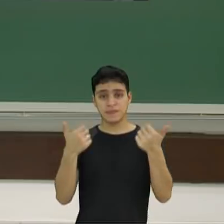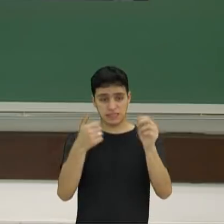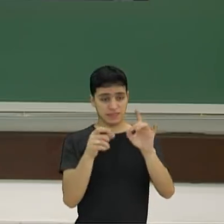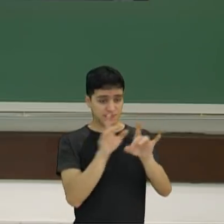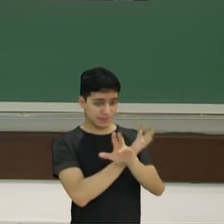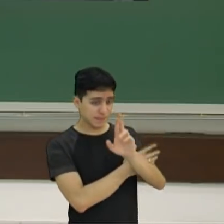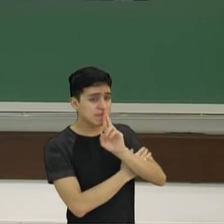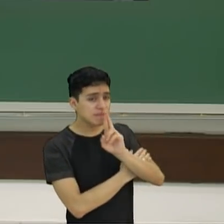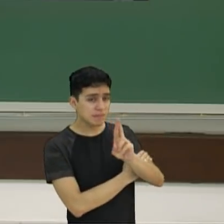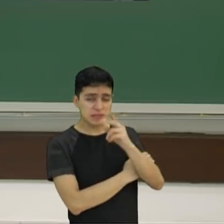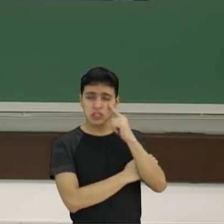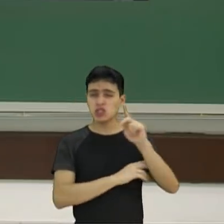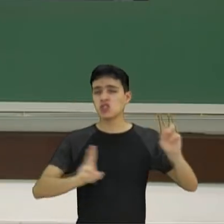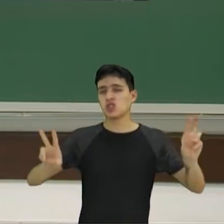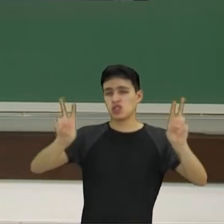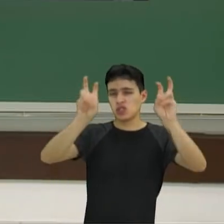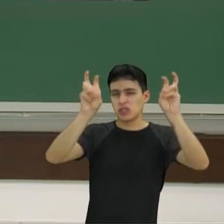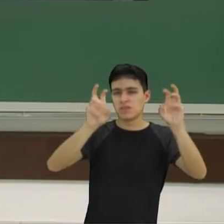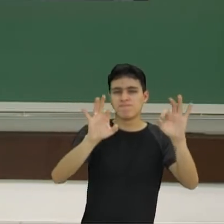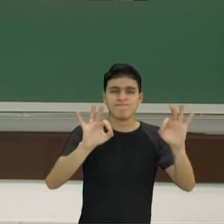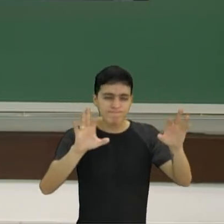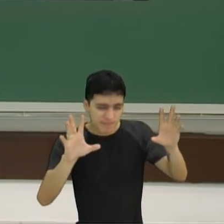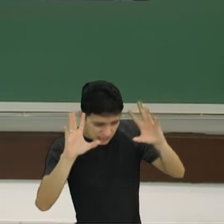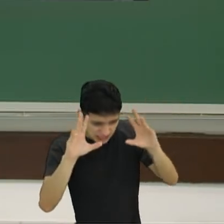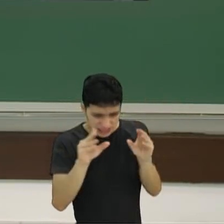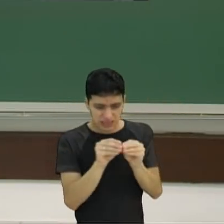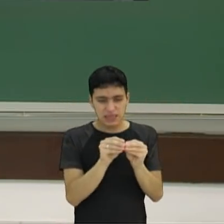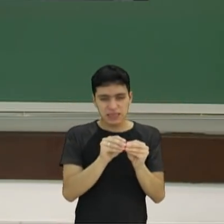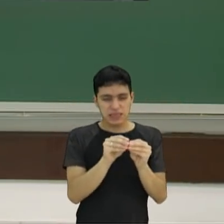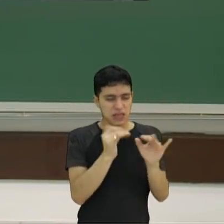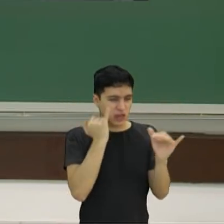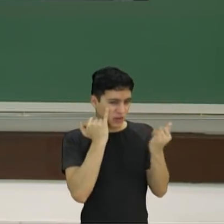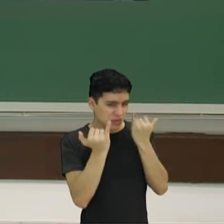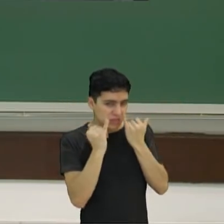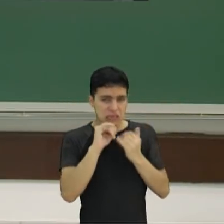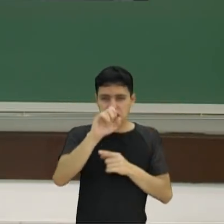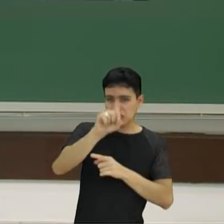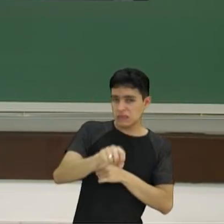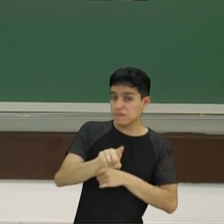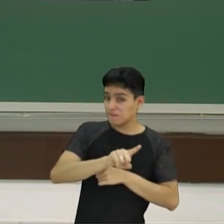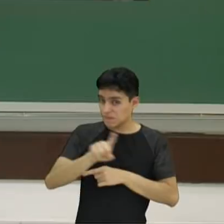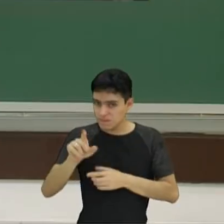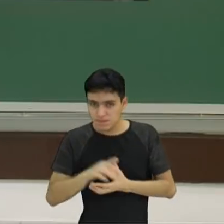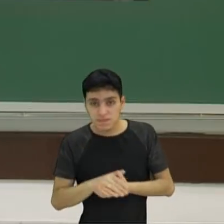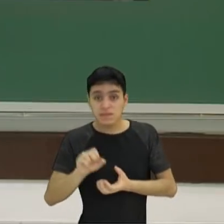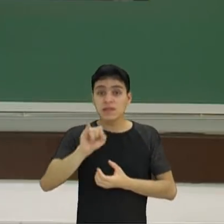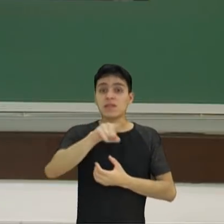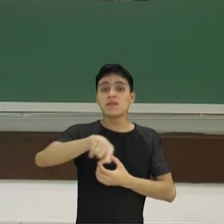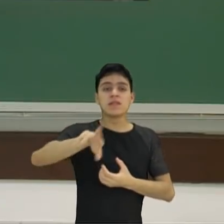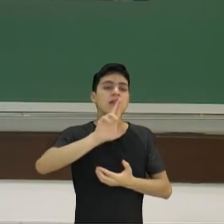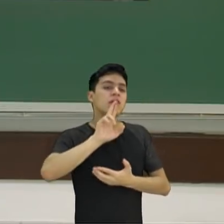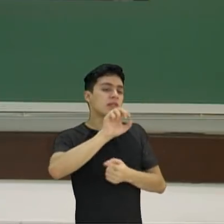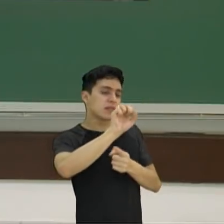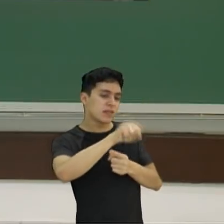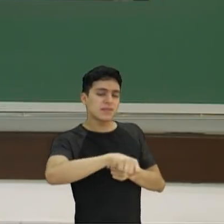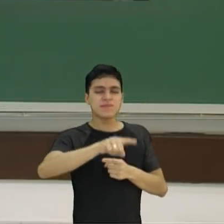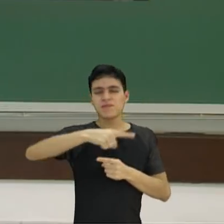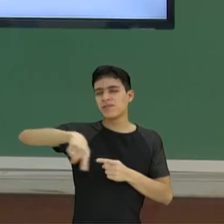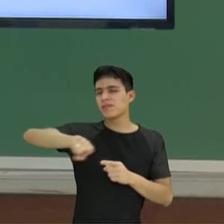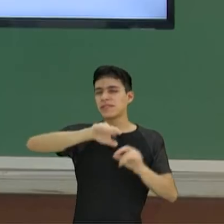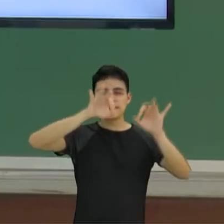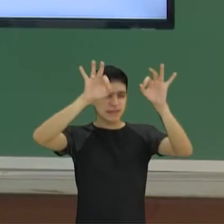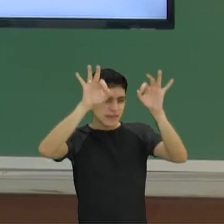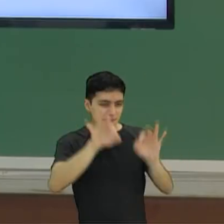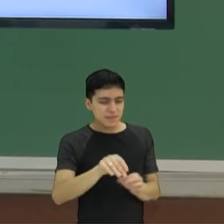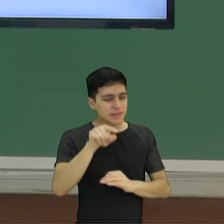Respondeu? O título realmente resume a notícia ou não? Se você diz que sim, você está certo.